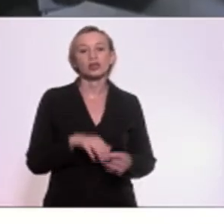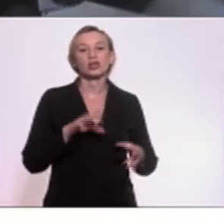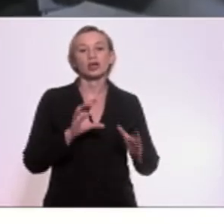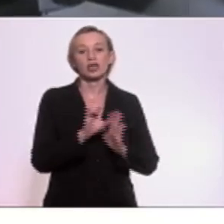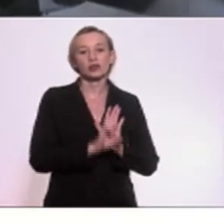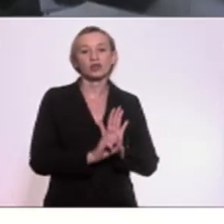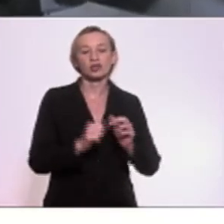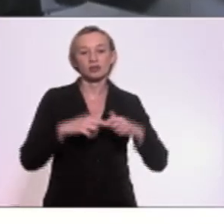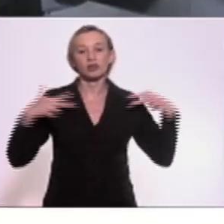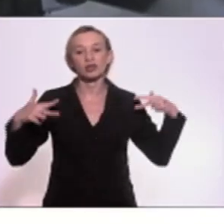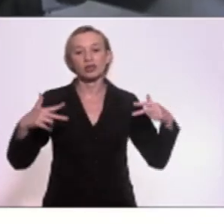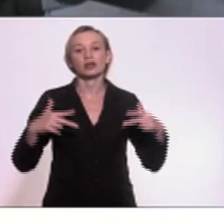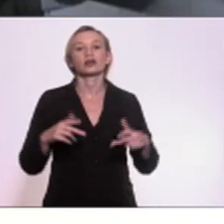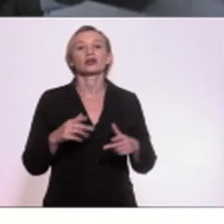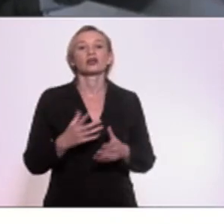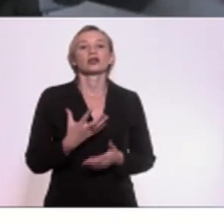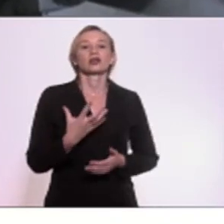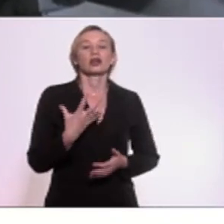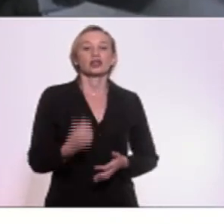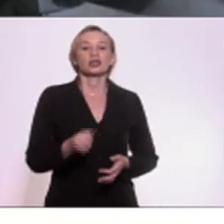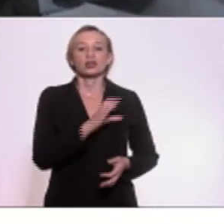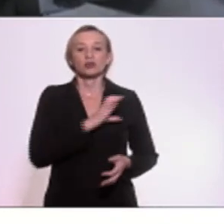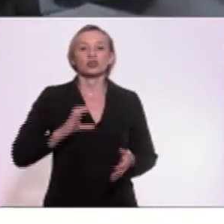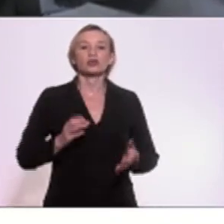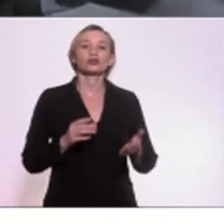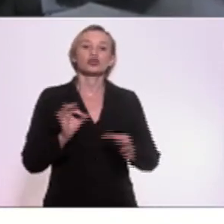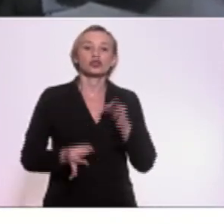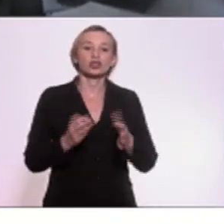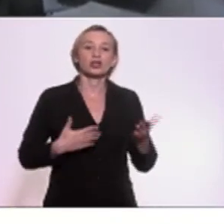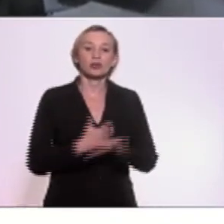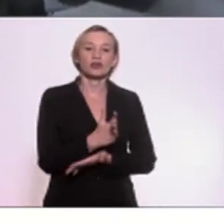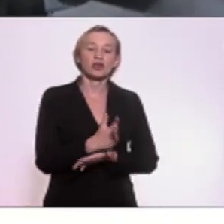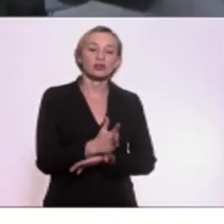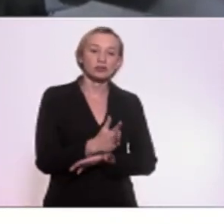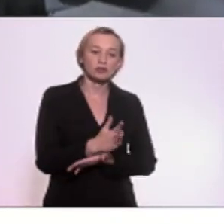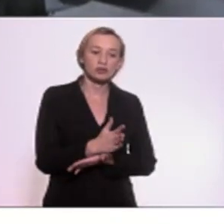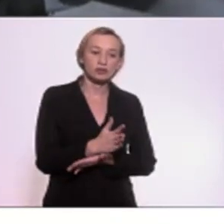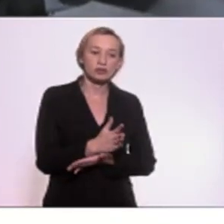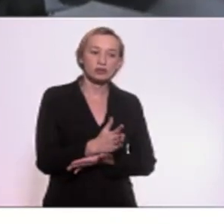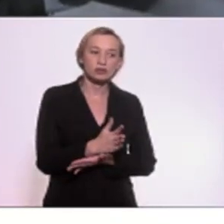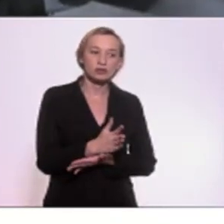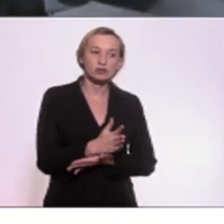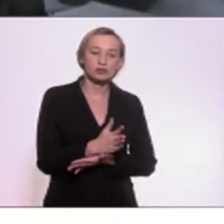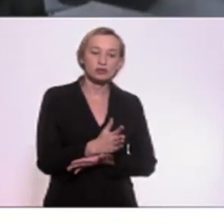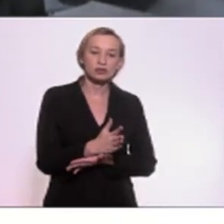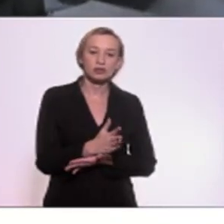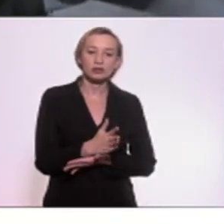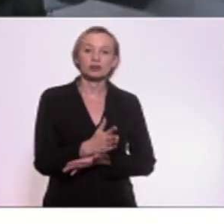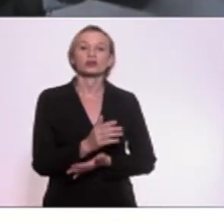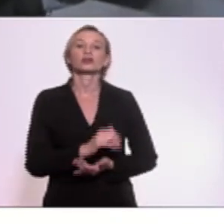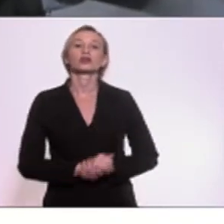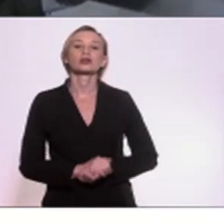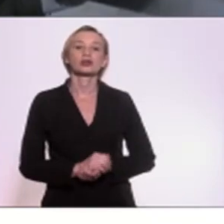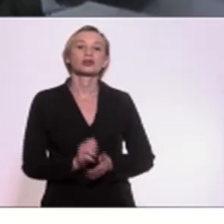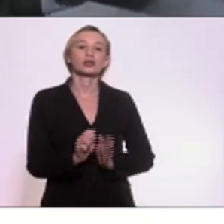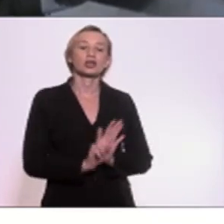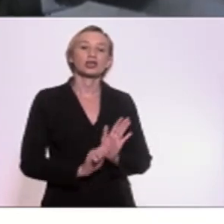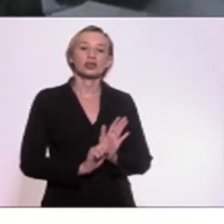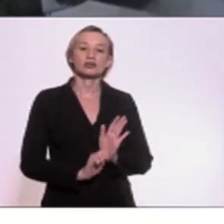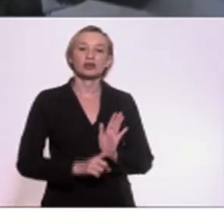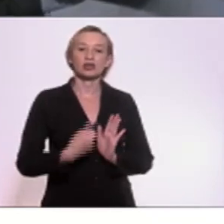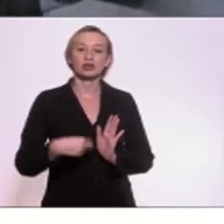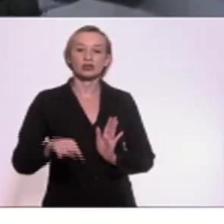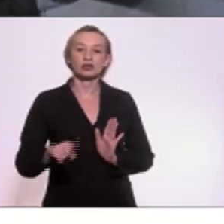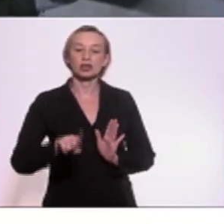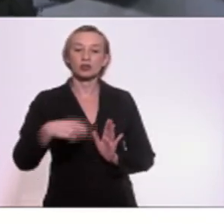emenda de plenário com parecer favorável da Comissão de Constituição e Justiça. Senhores que aprovam, ministros, como estão? Aprovado. Vai a redação do vencido e depois, após, a comissão